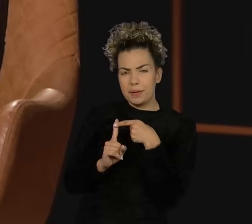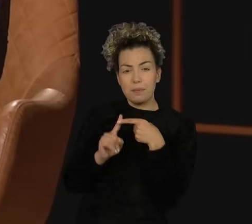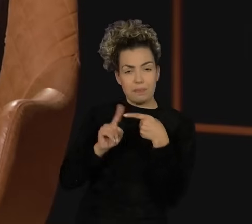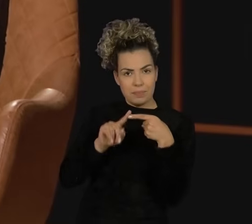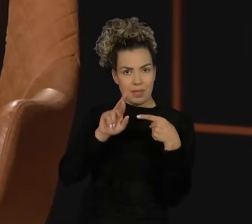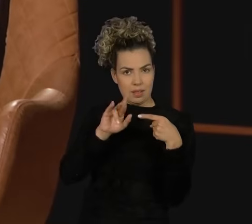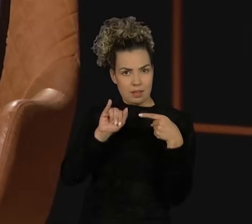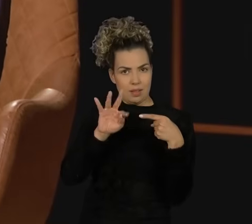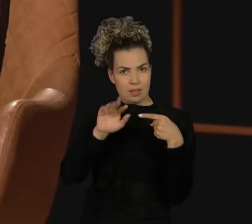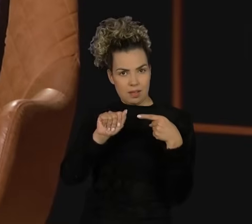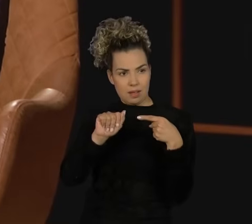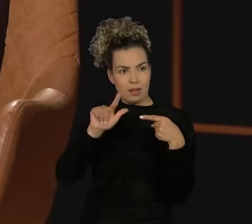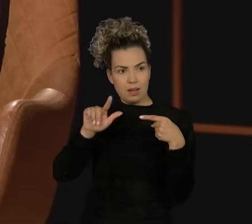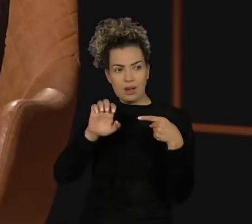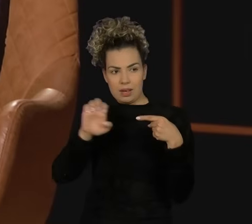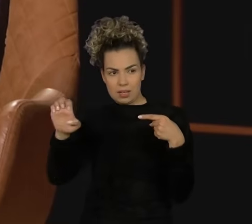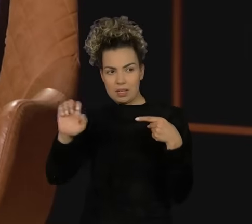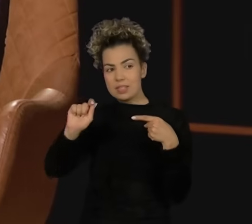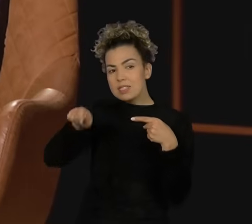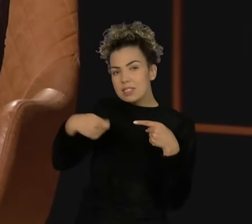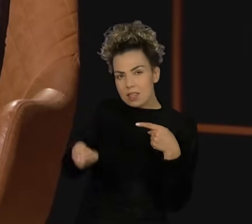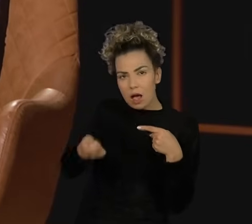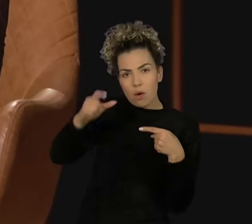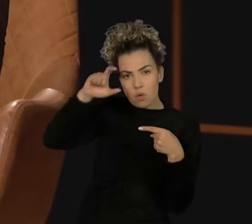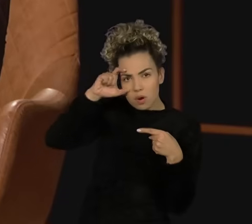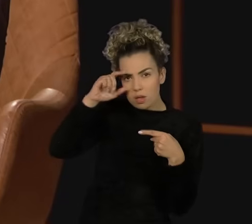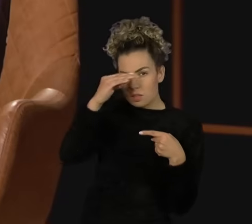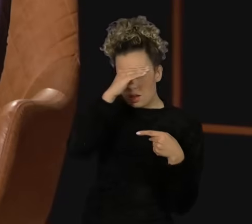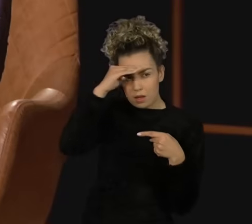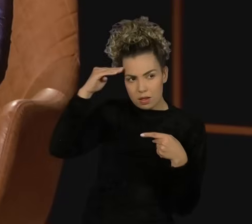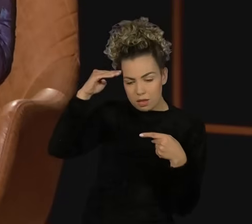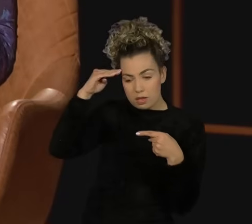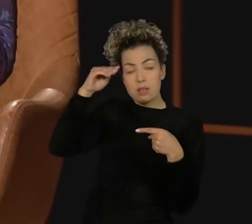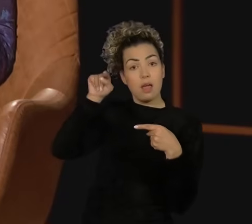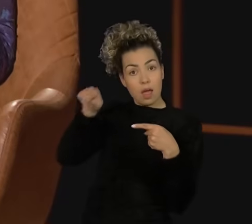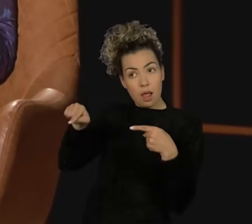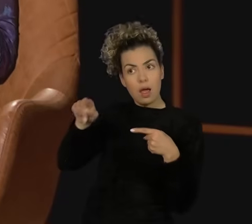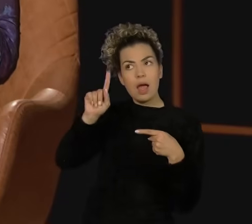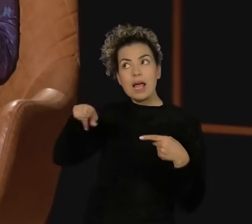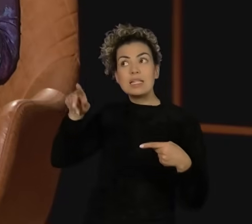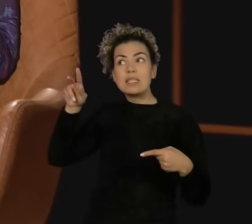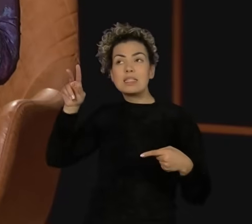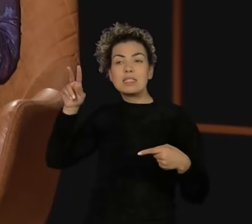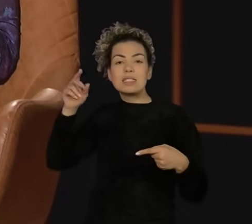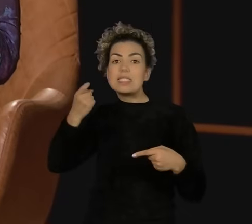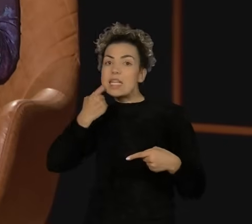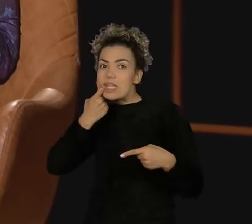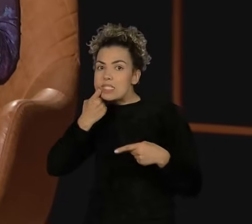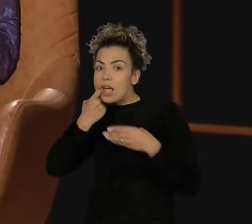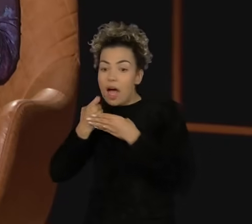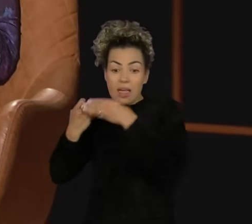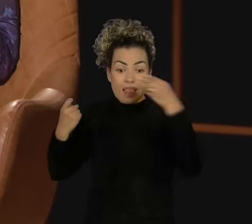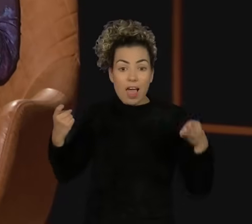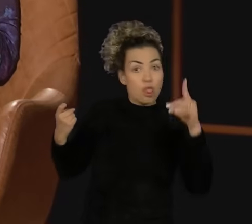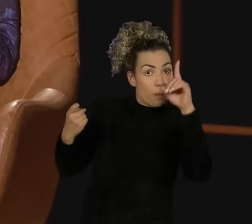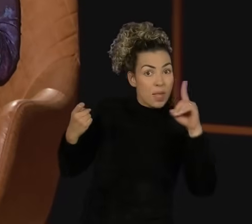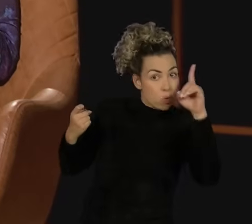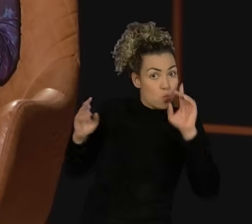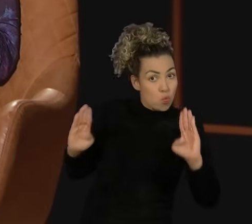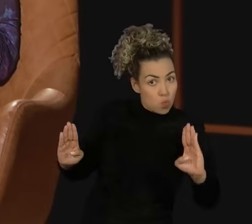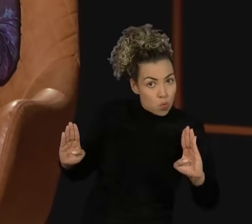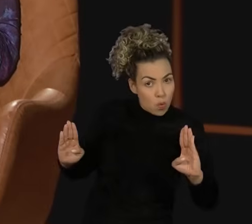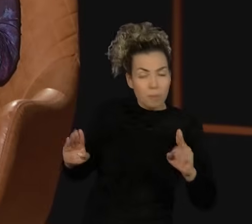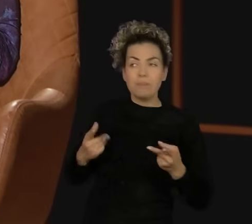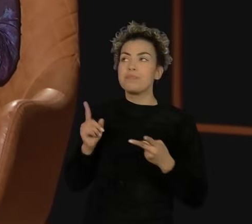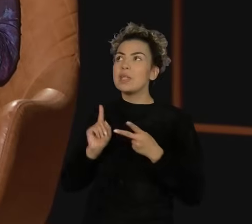Rita Lee. Rita Lee mora ao lado, de sexta a domingo. De segunda e terça, as segundas e